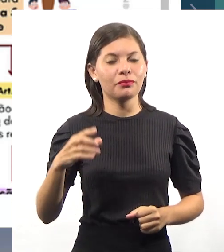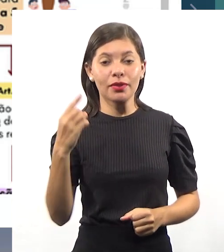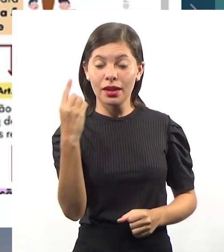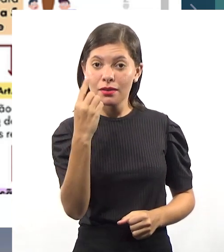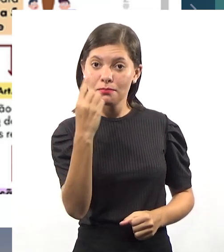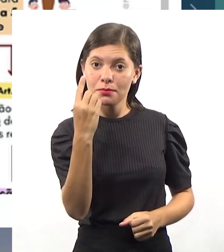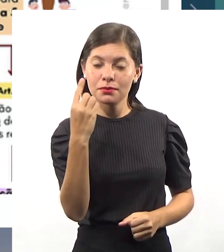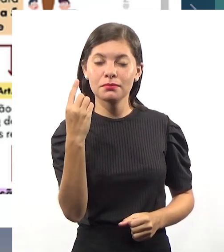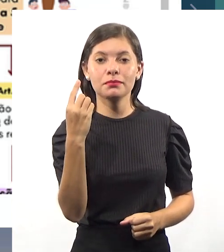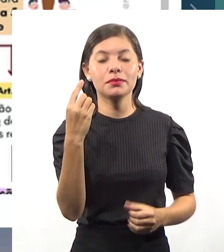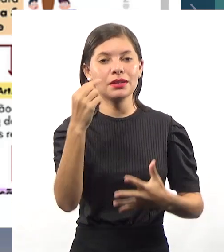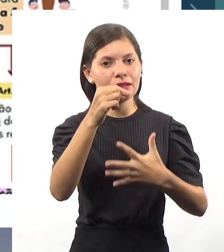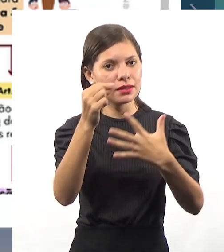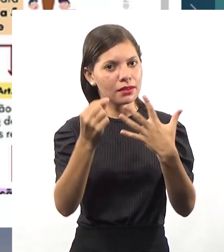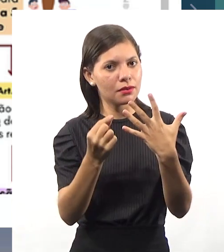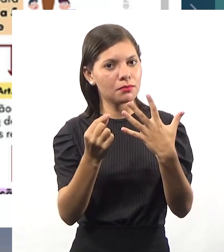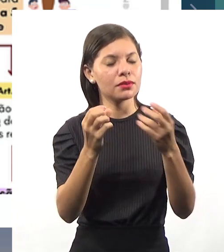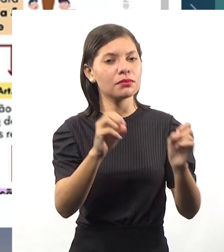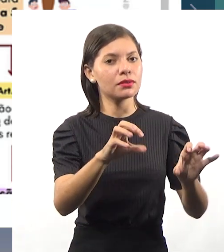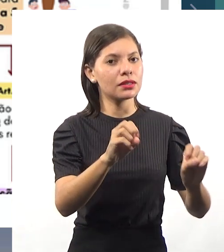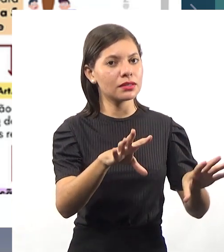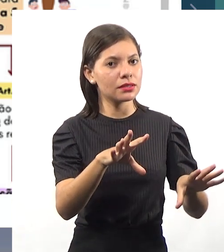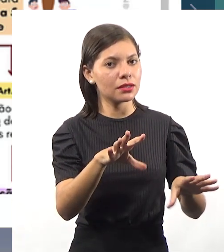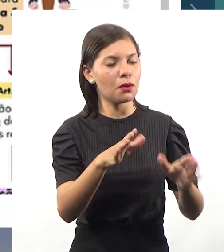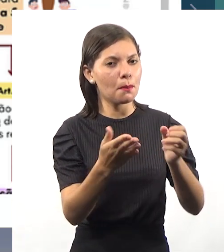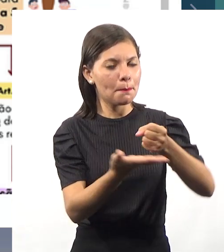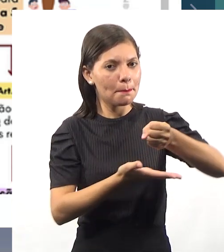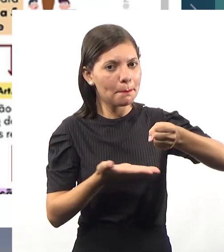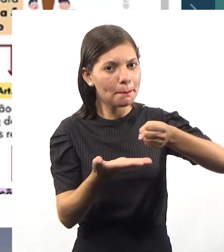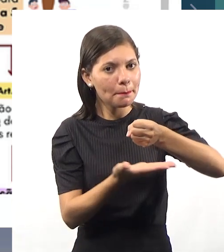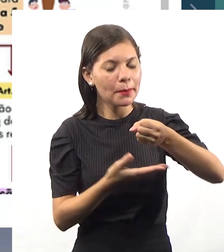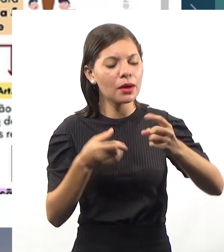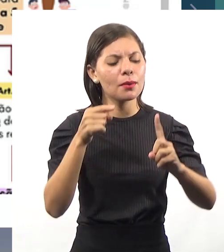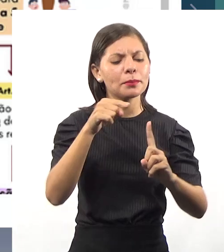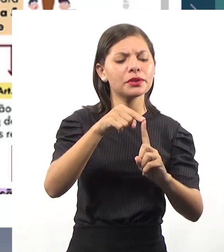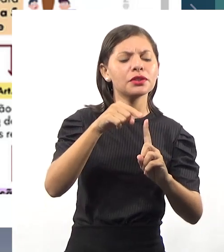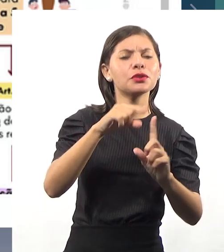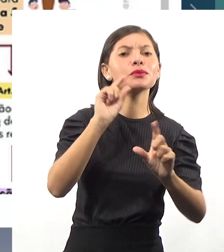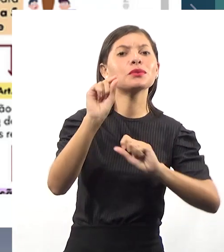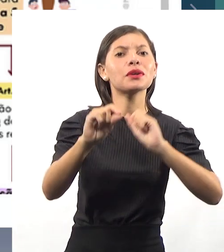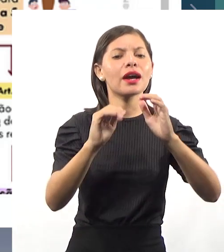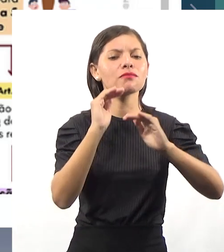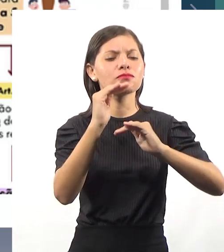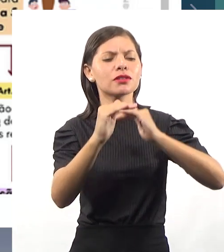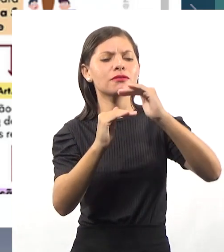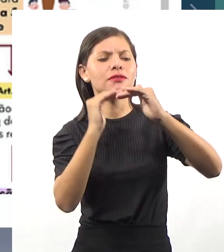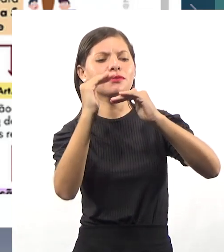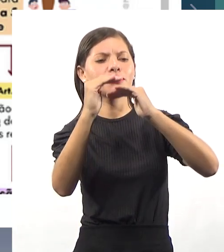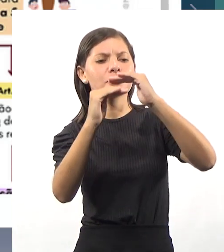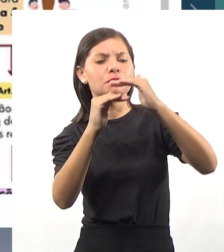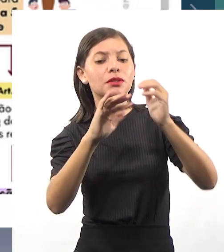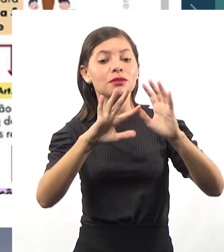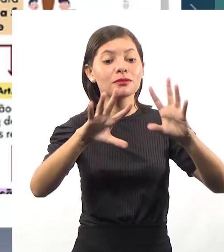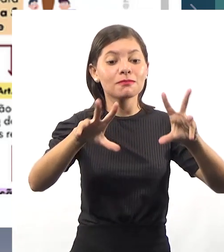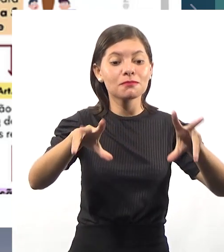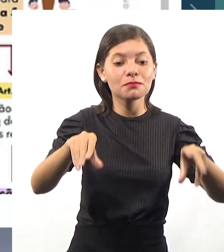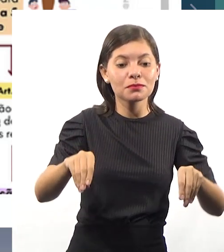primeira etapa da educação básica e tem como finalidade o desenvolvimento integral da